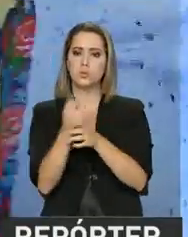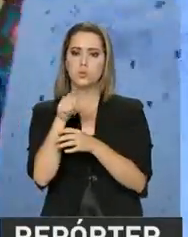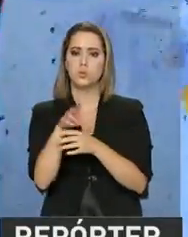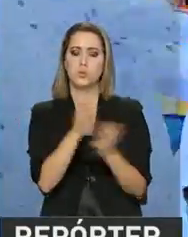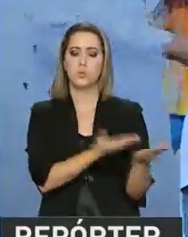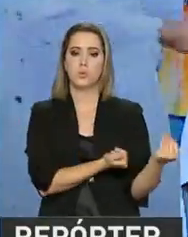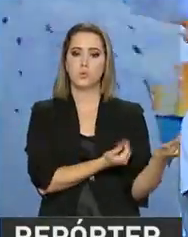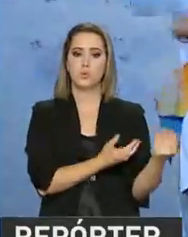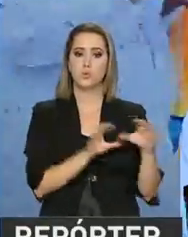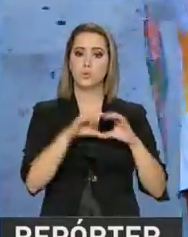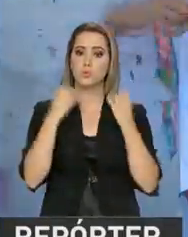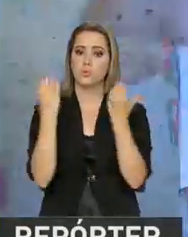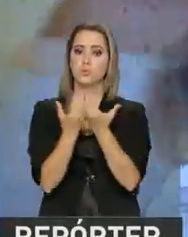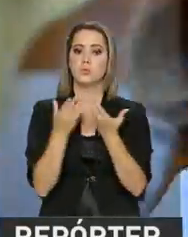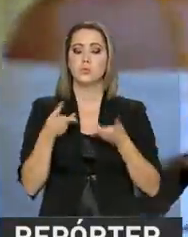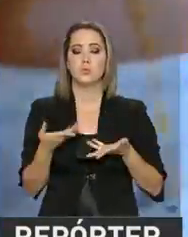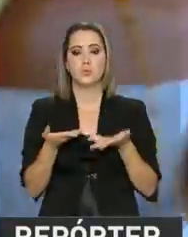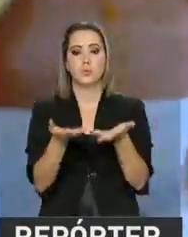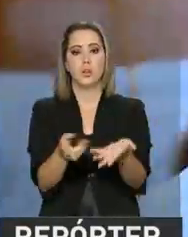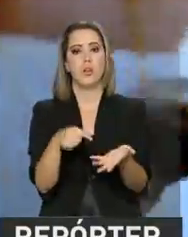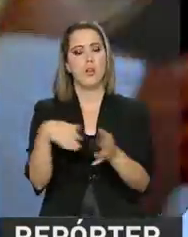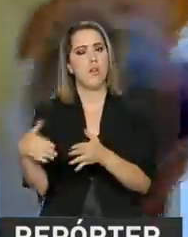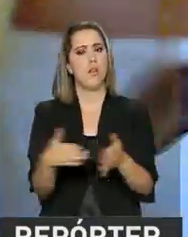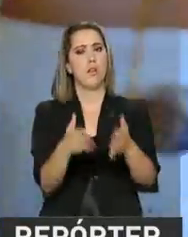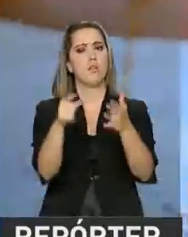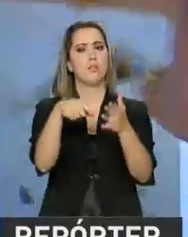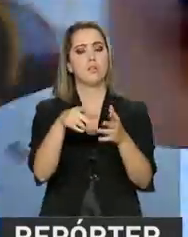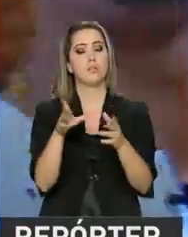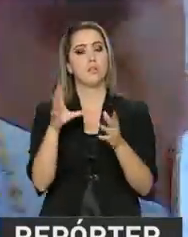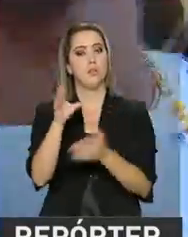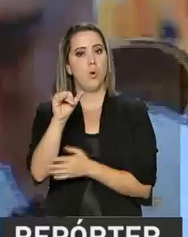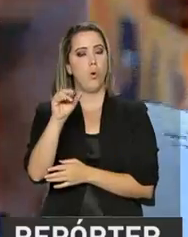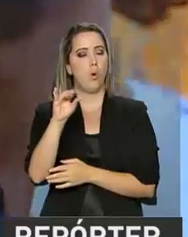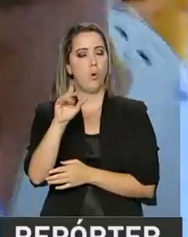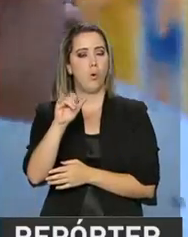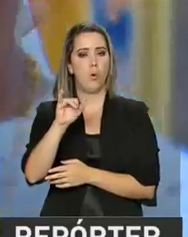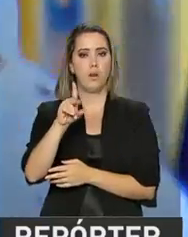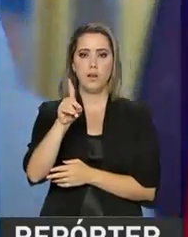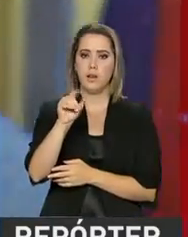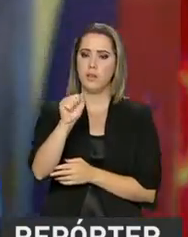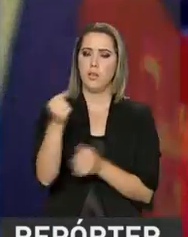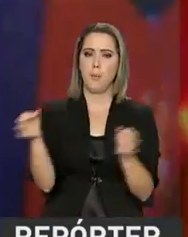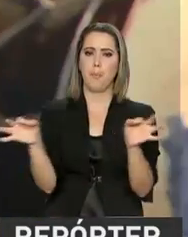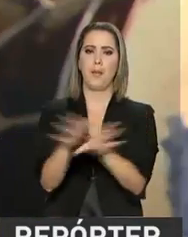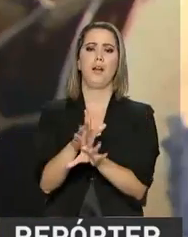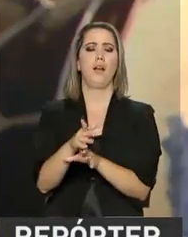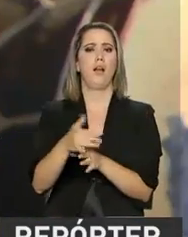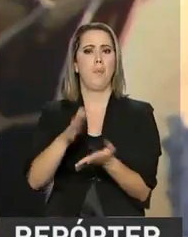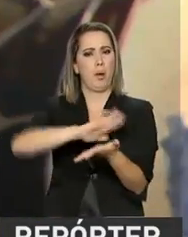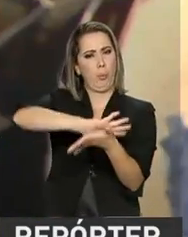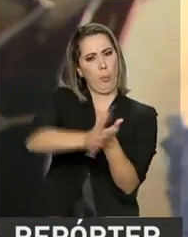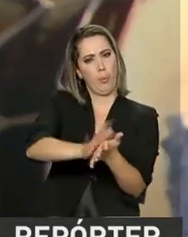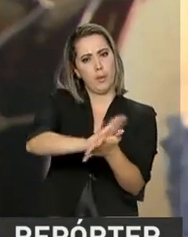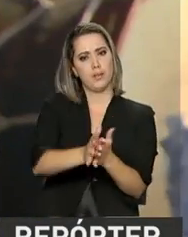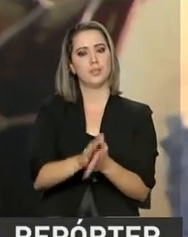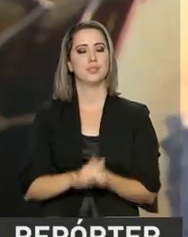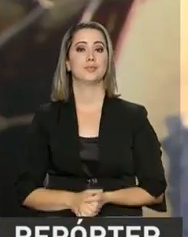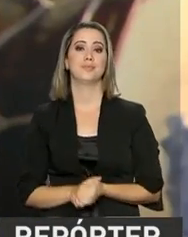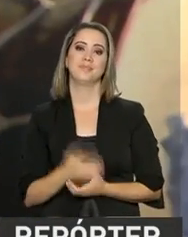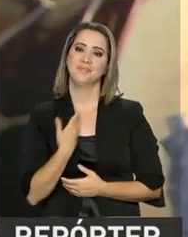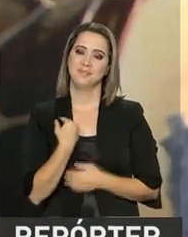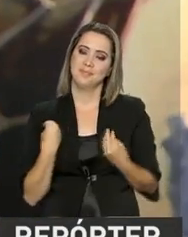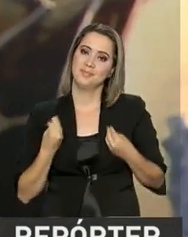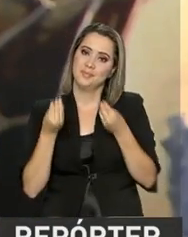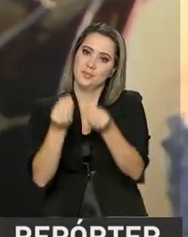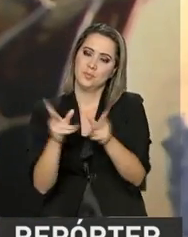jovens da comunidade e leva às ruas de Olinda uma mensagem de igualdade e combate ao preconceito. A gente leva a paz, leva